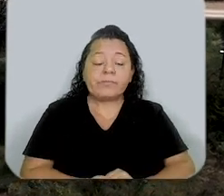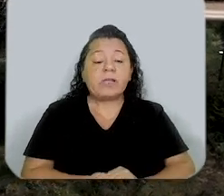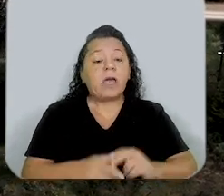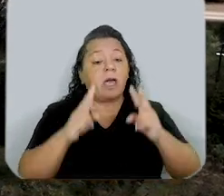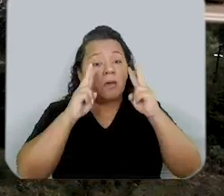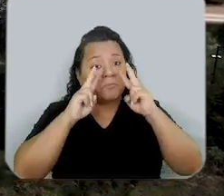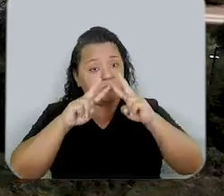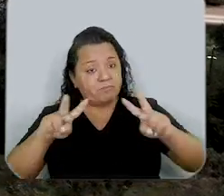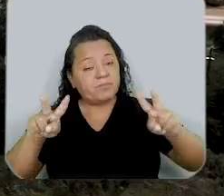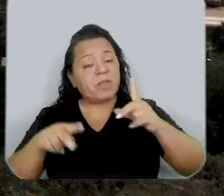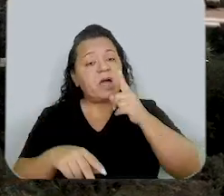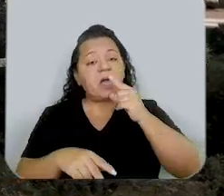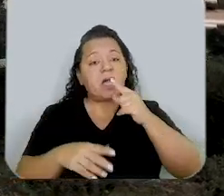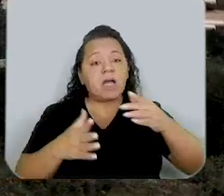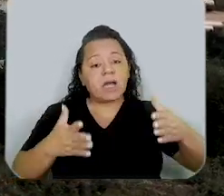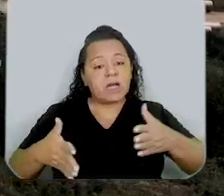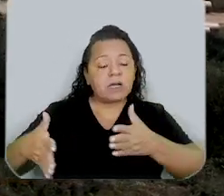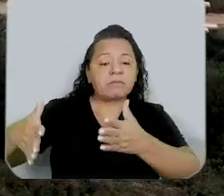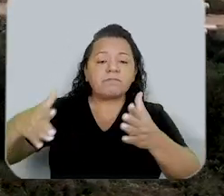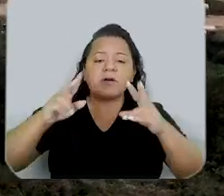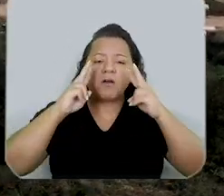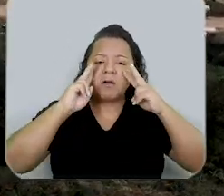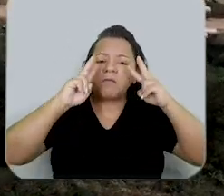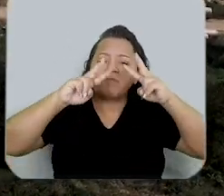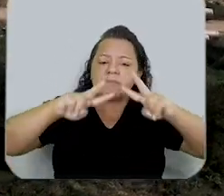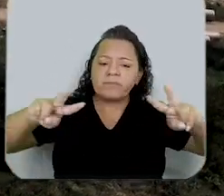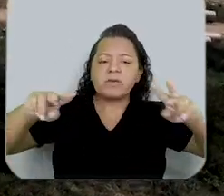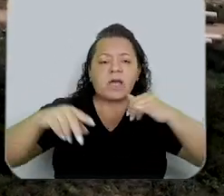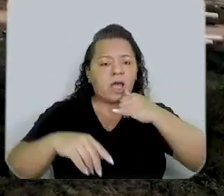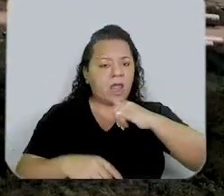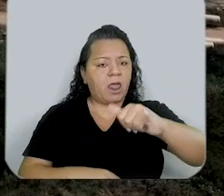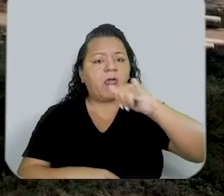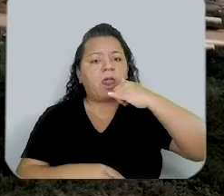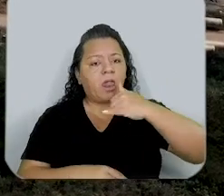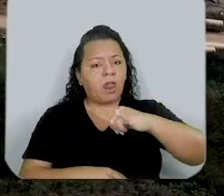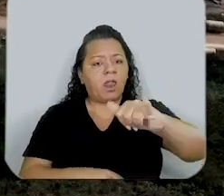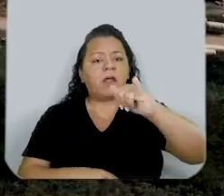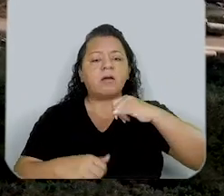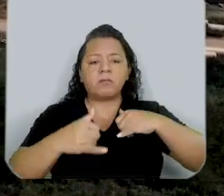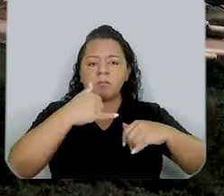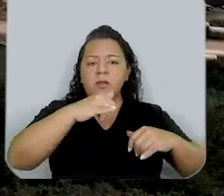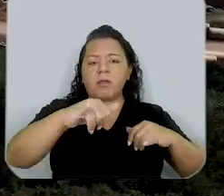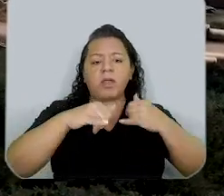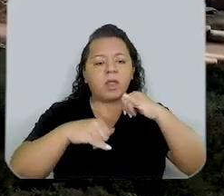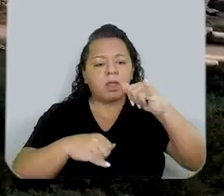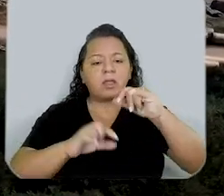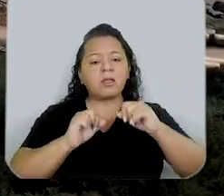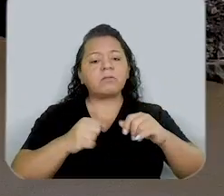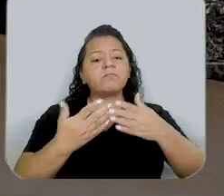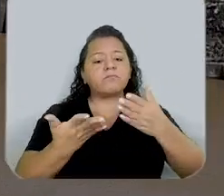que os lagos das barragens são enormes, né? Eles passam a existir